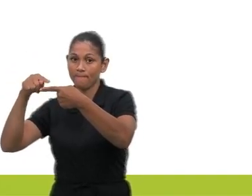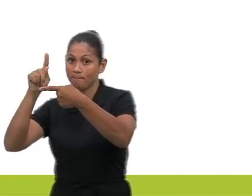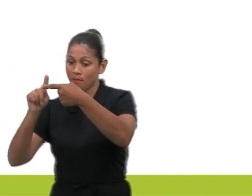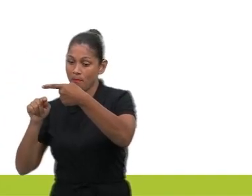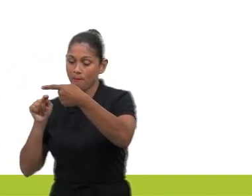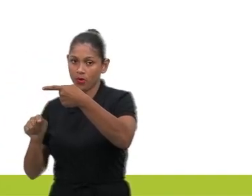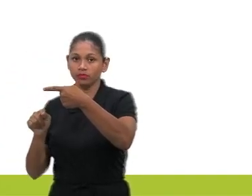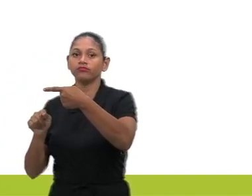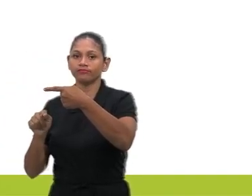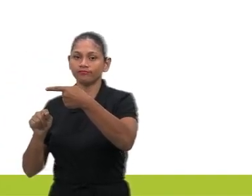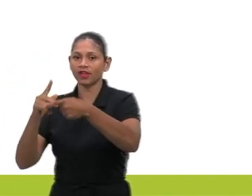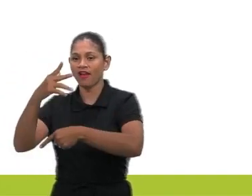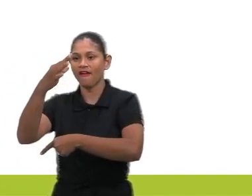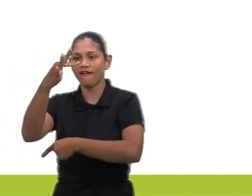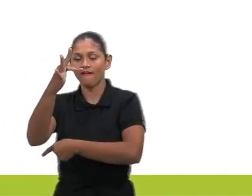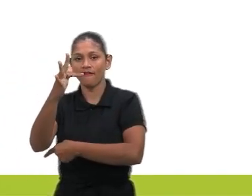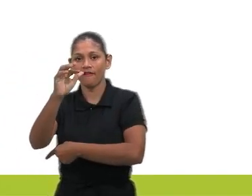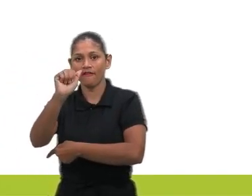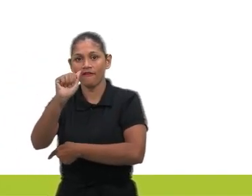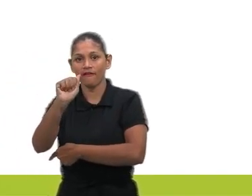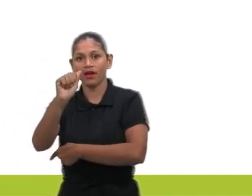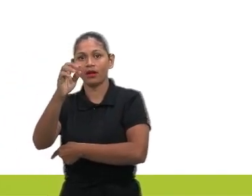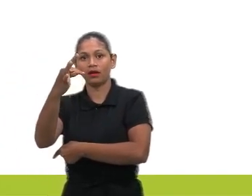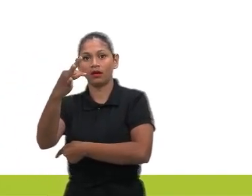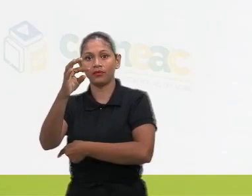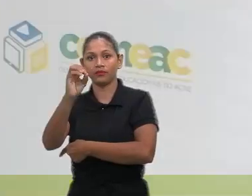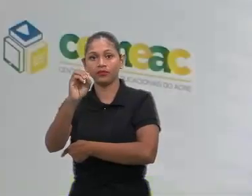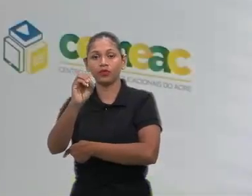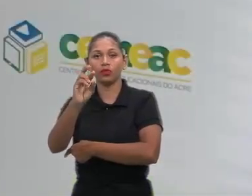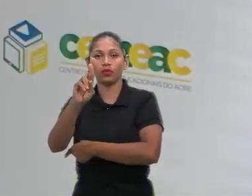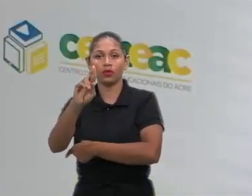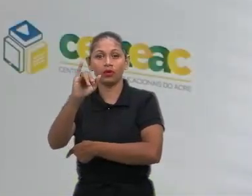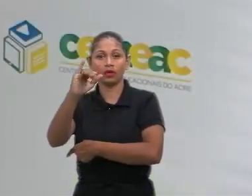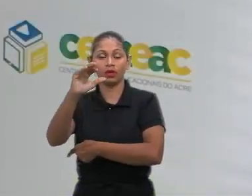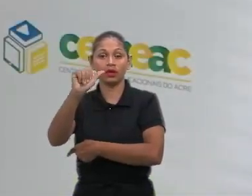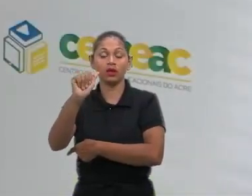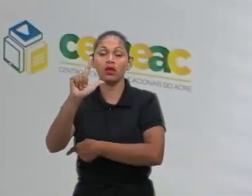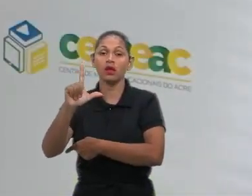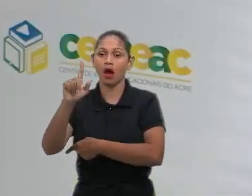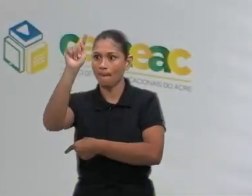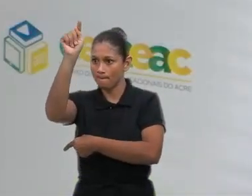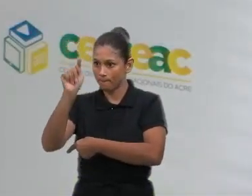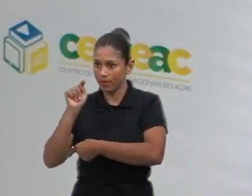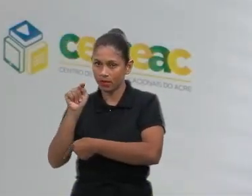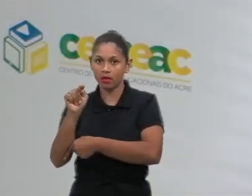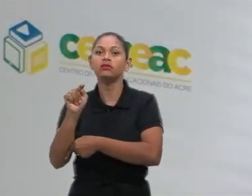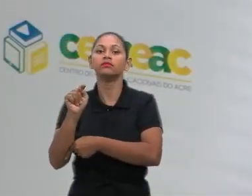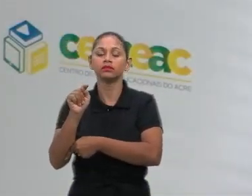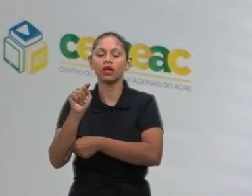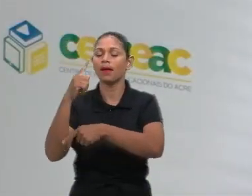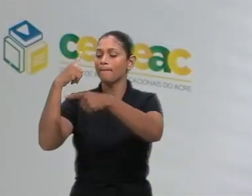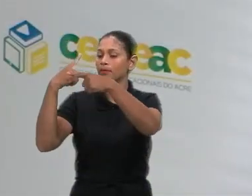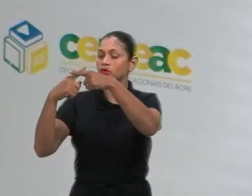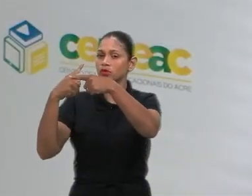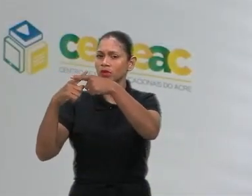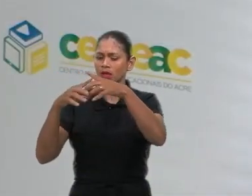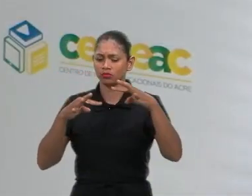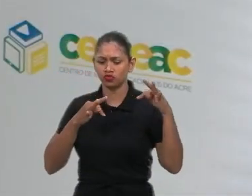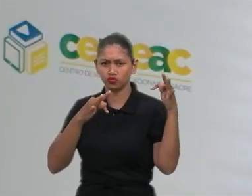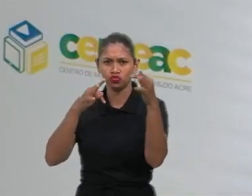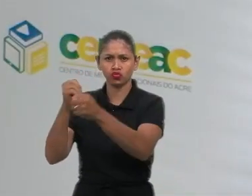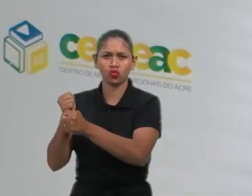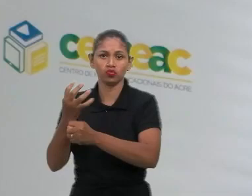utilizando um fatorial. Mas, professor, o que é um fatorial? Gente, fatorial é você multiplicar um número por todos os seus